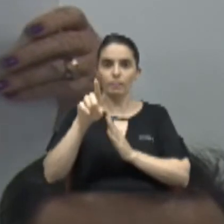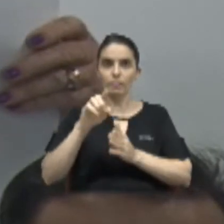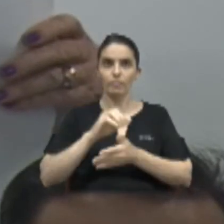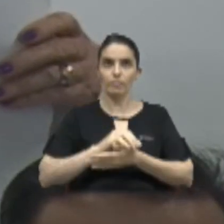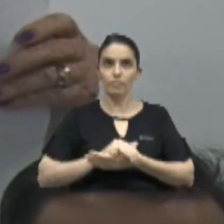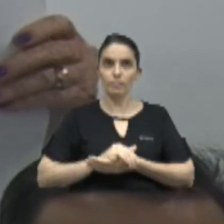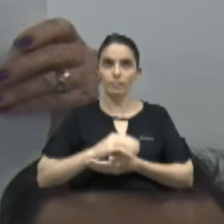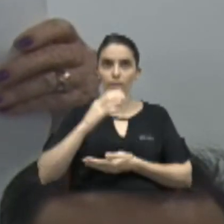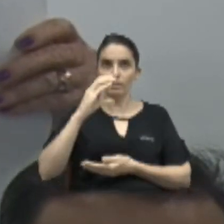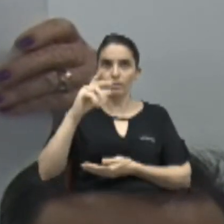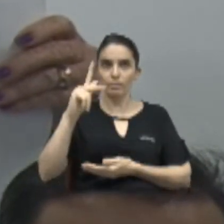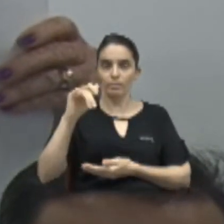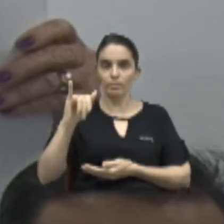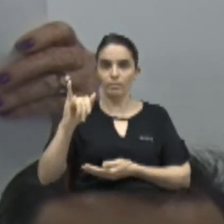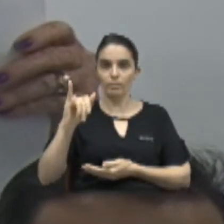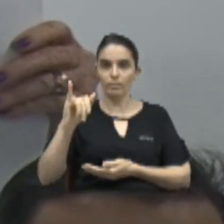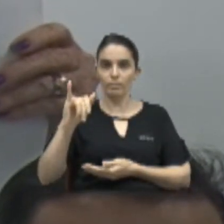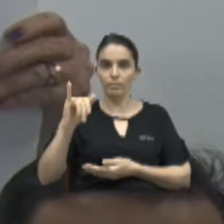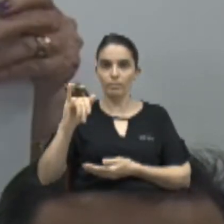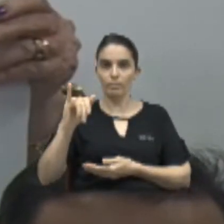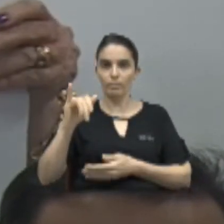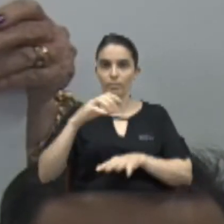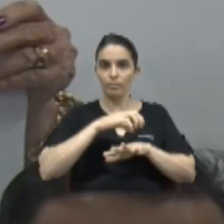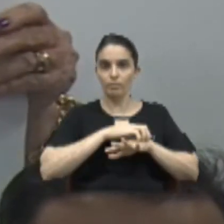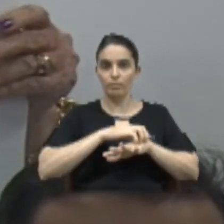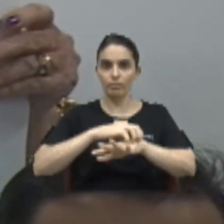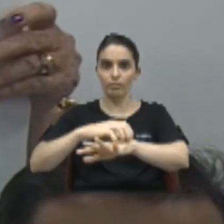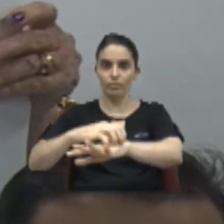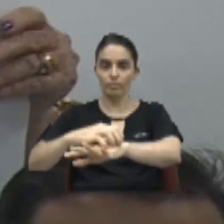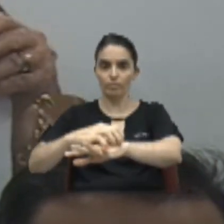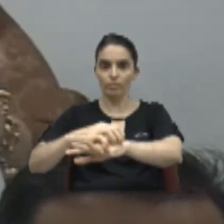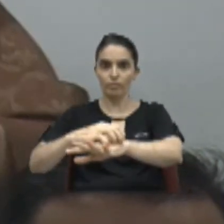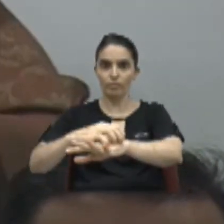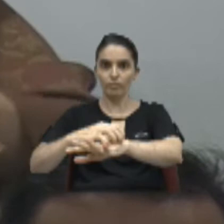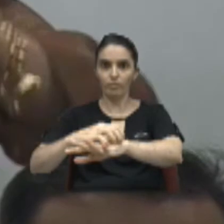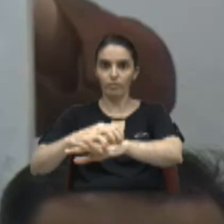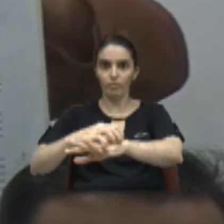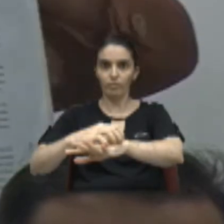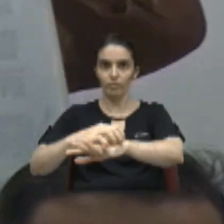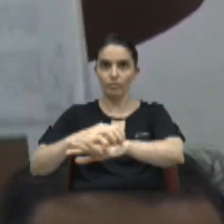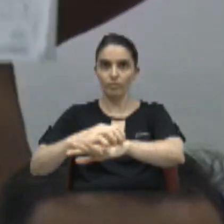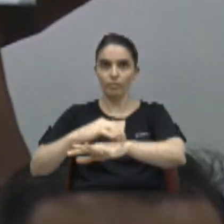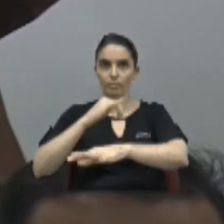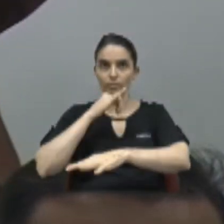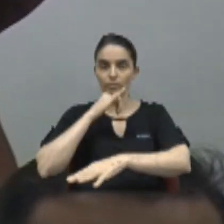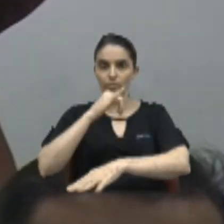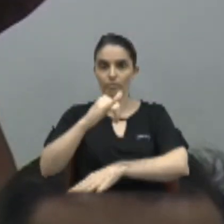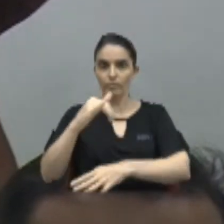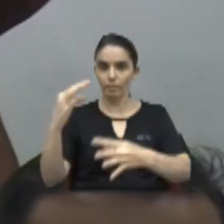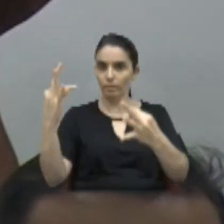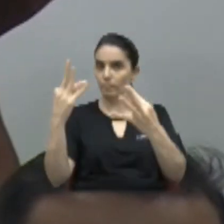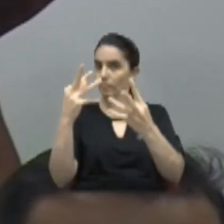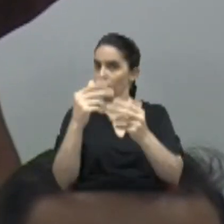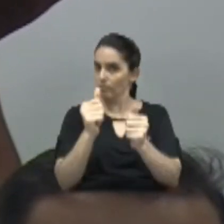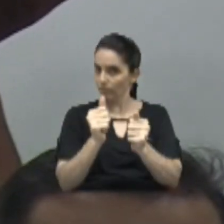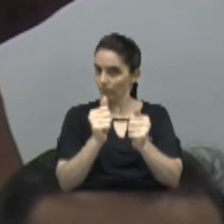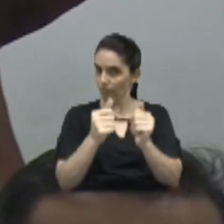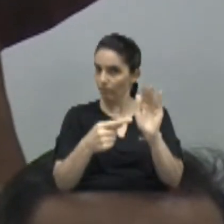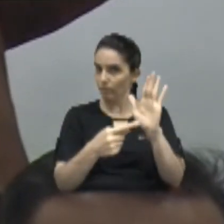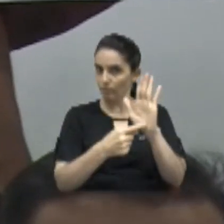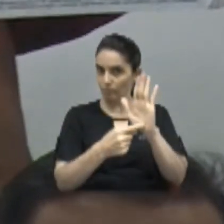da CPI do transporte, que está um caos. Quero dizer a todos os vereadores que estão